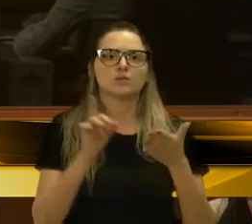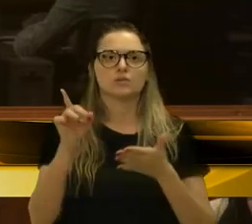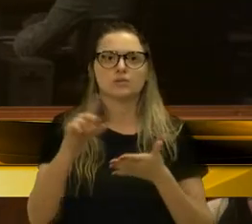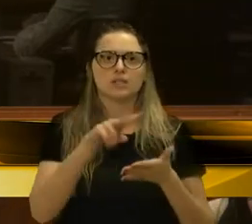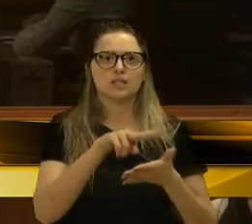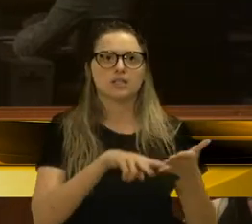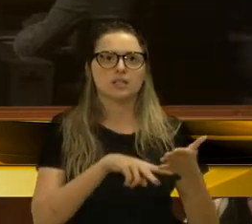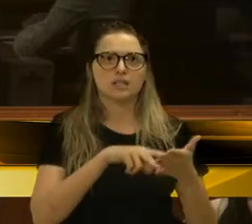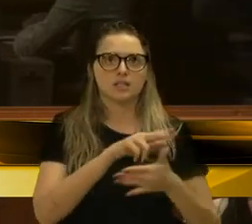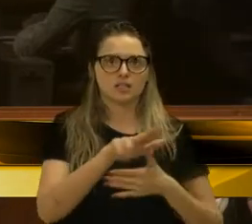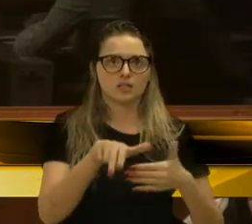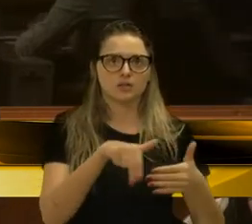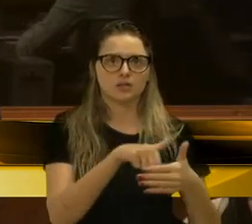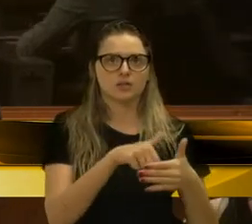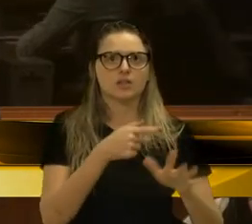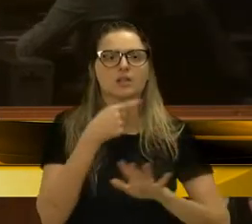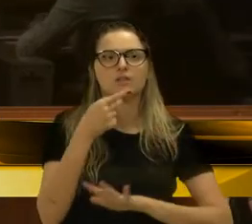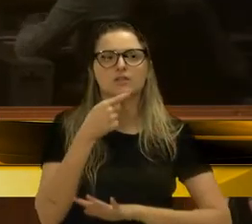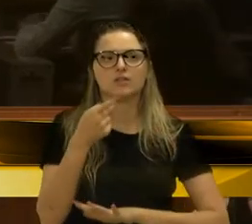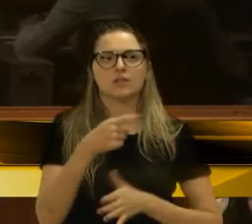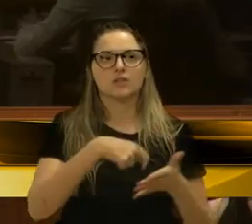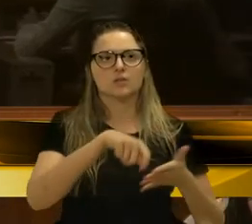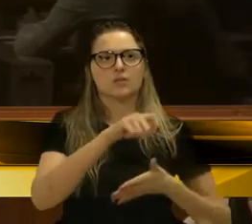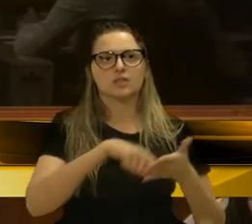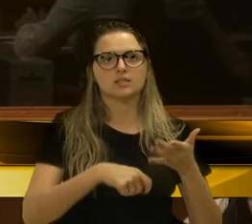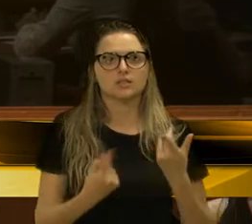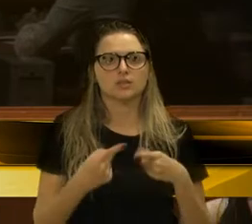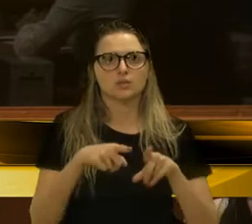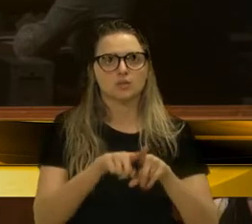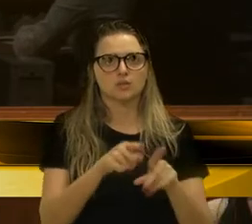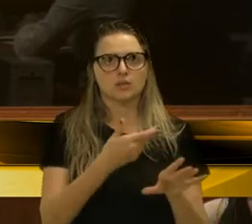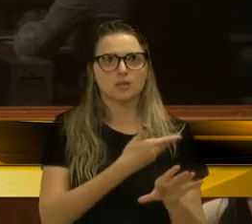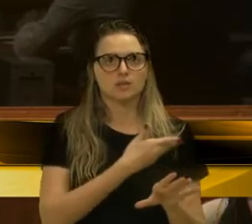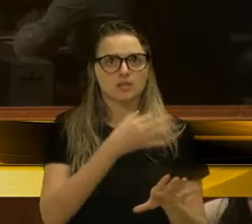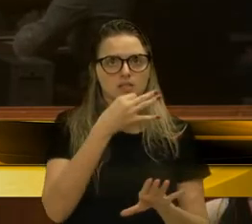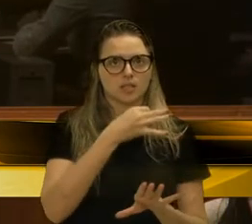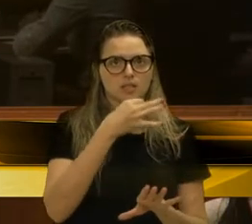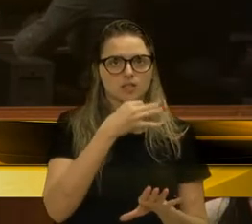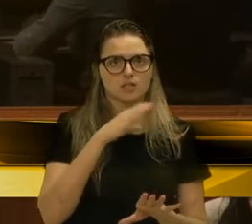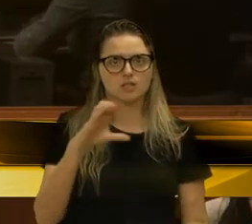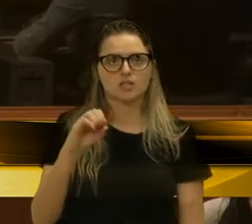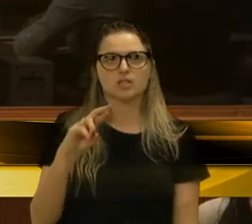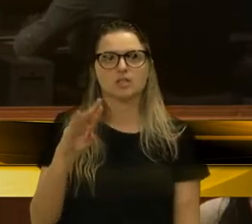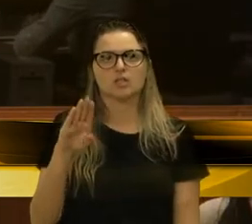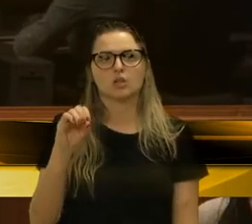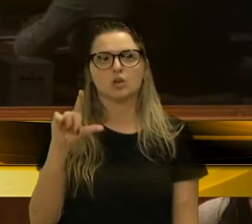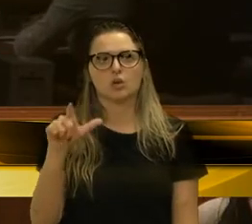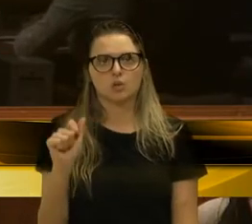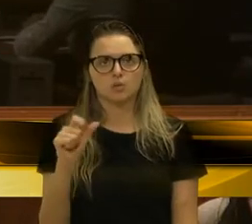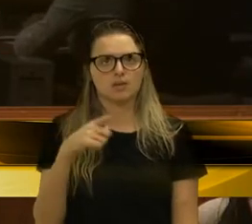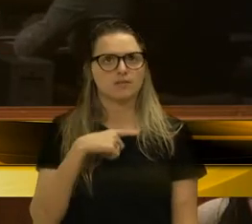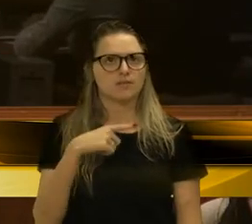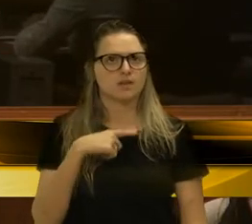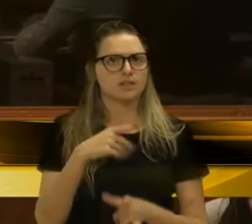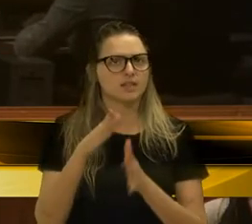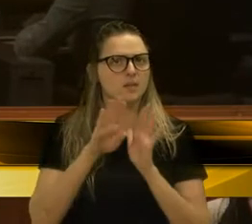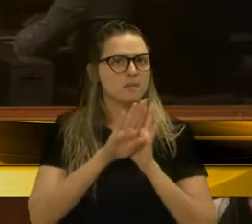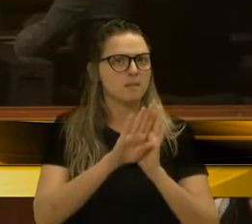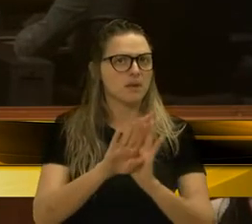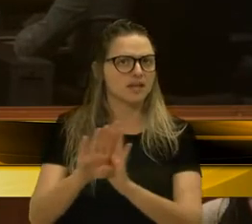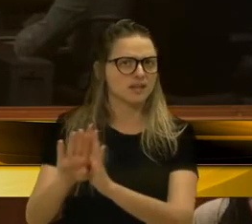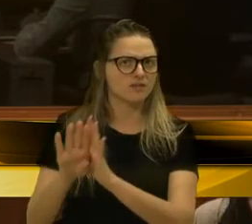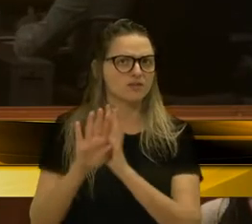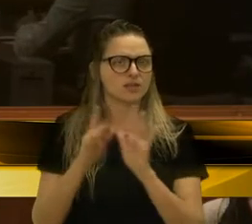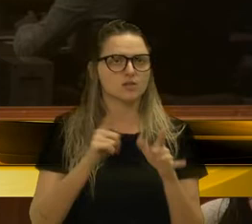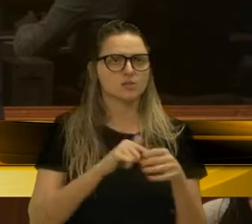na tribuna, dizendo o seguinte: a assinatura do Pacto da Amizade entre Caxias e Córbola trará inúmeros benefícios para o município.